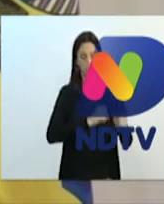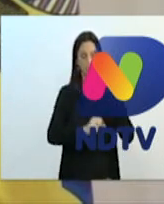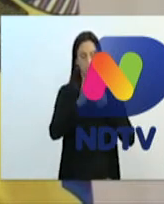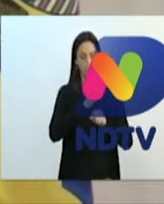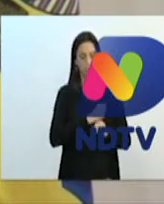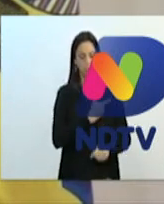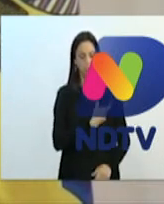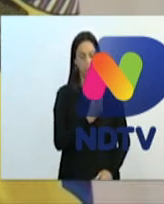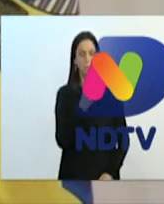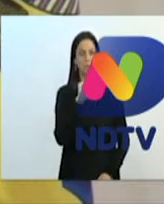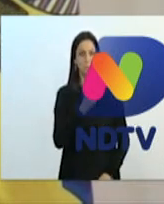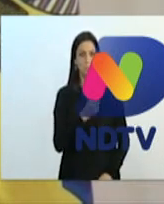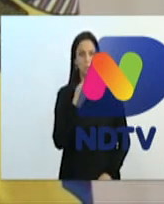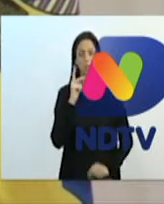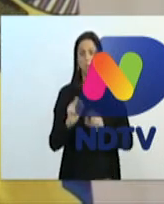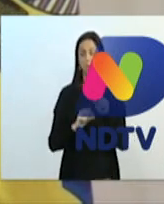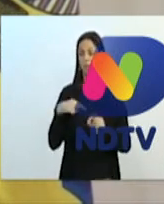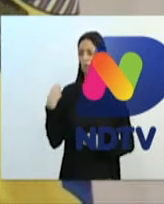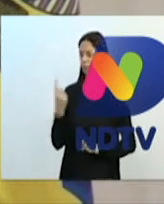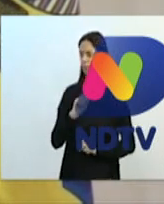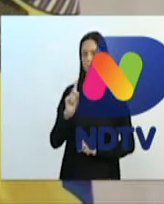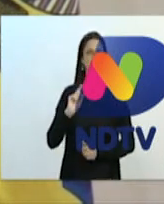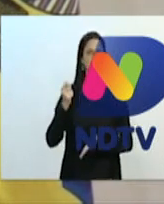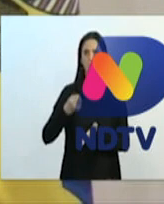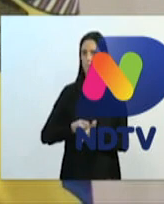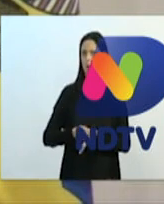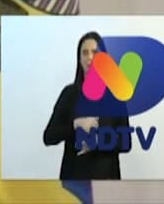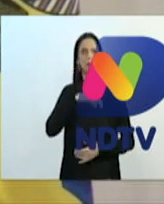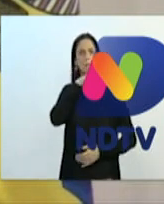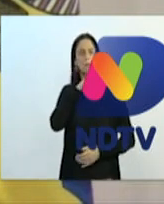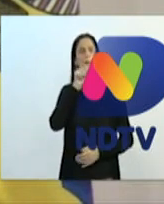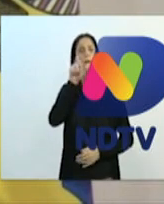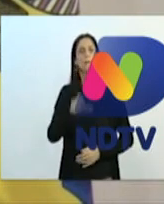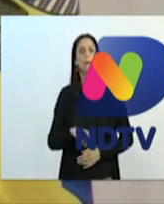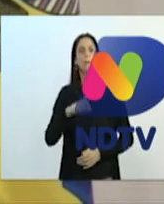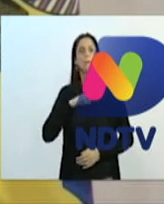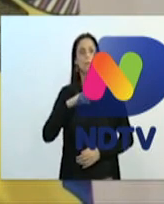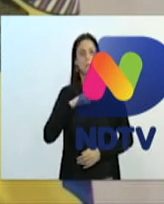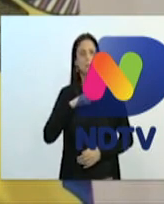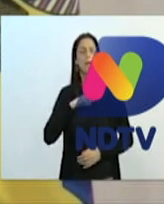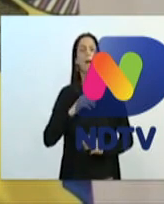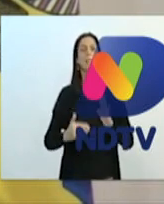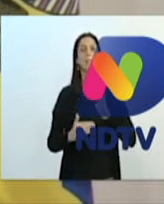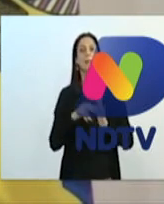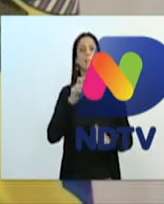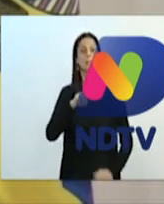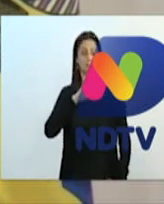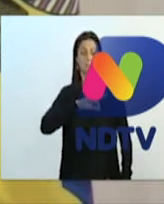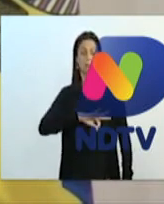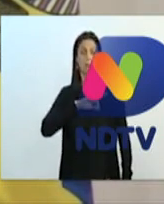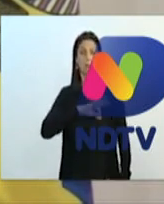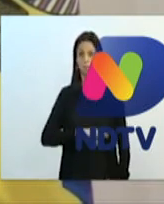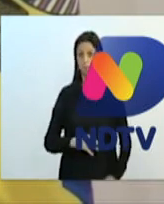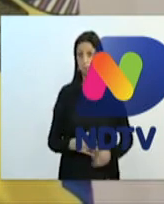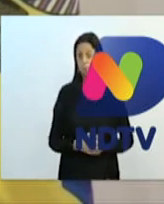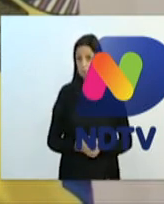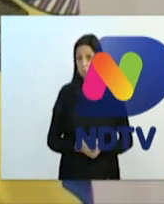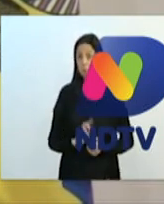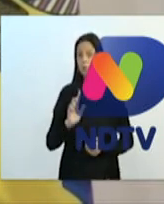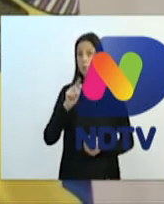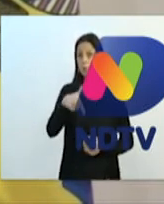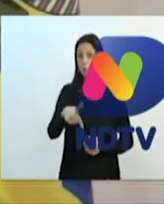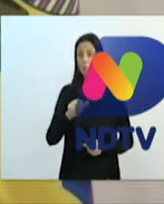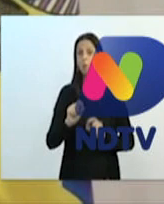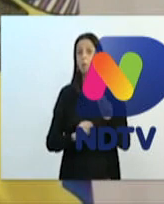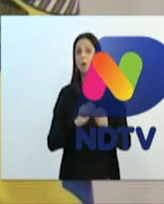vai deixar a Câmara de Vereadores e vai fazer parte da Alesc por 2 meses. O Adriano Pereira, ele está no seu